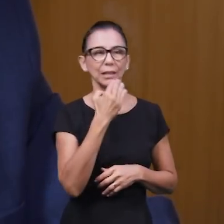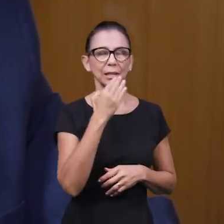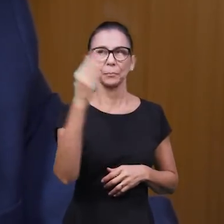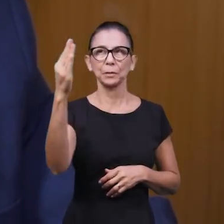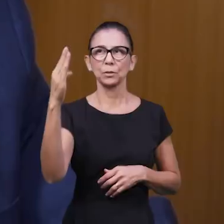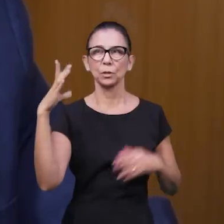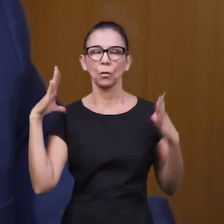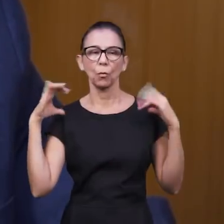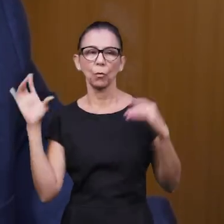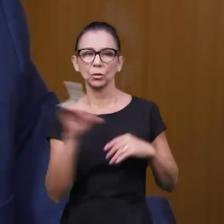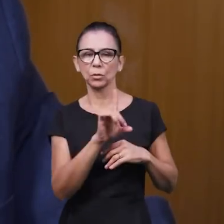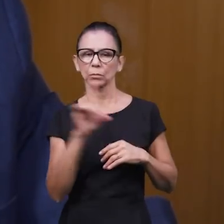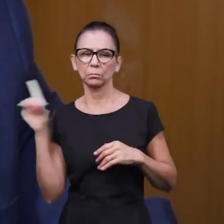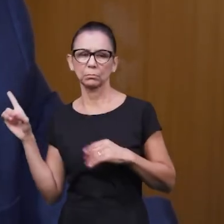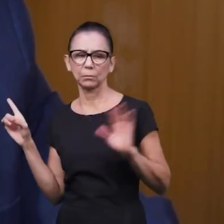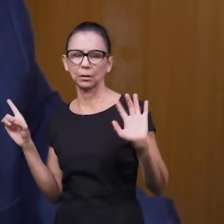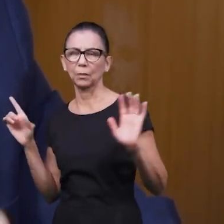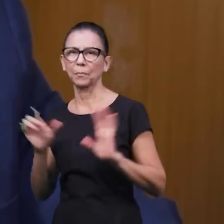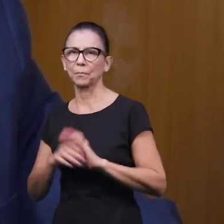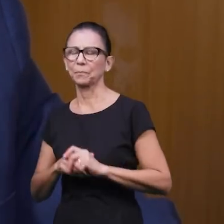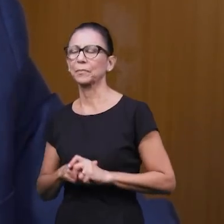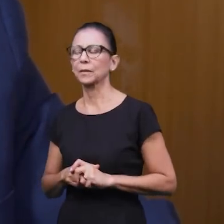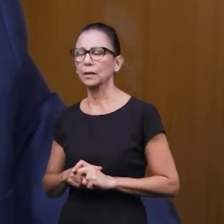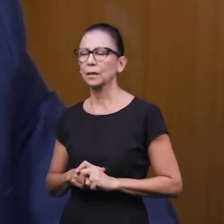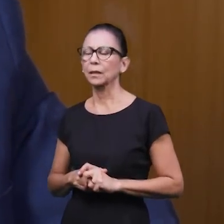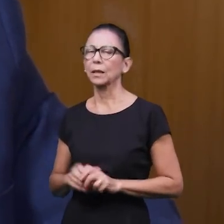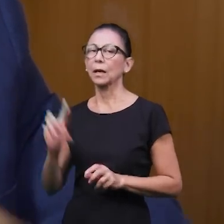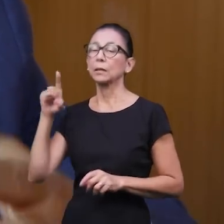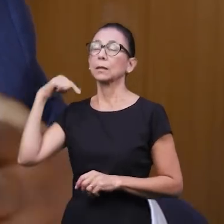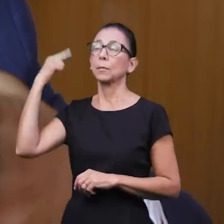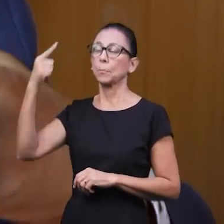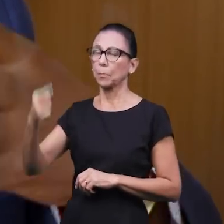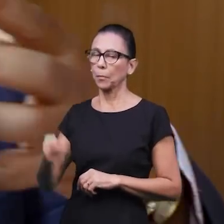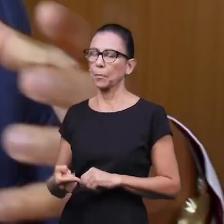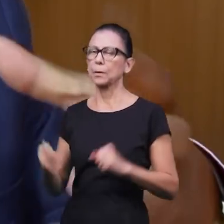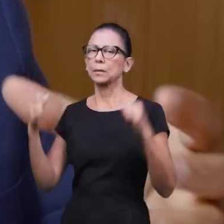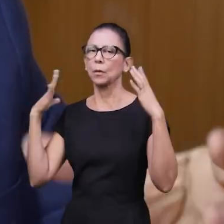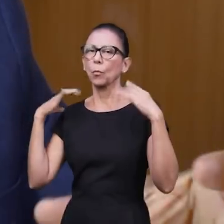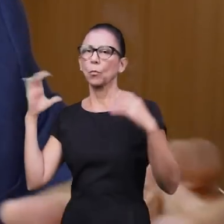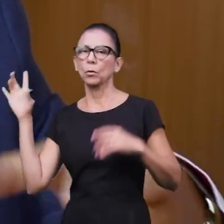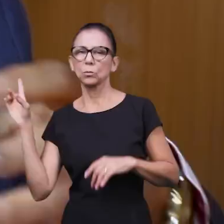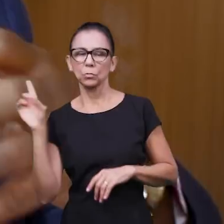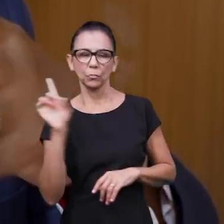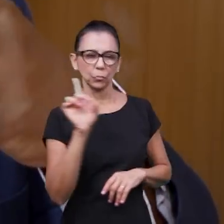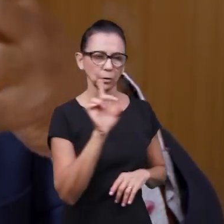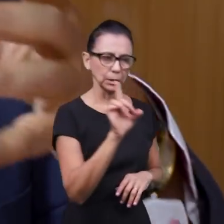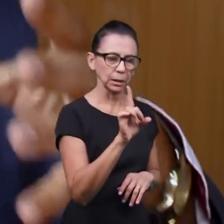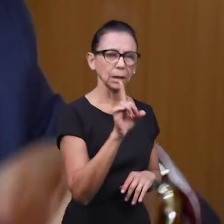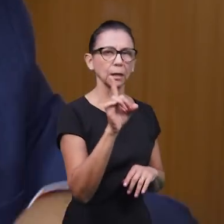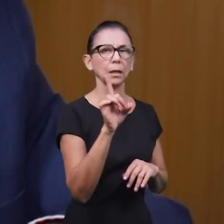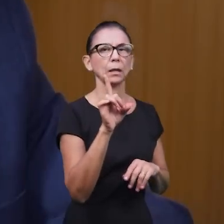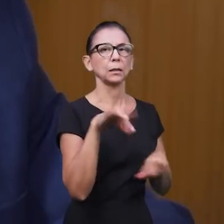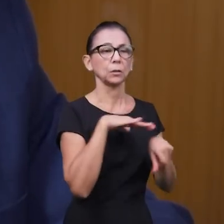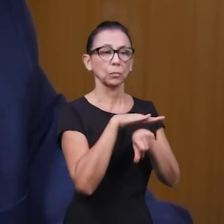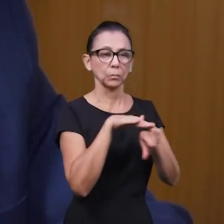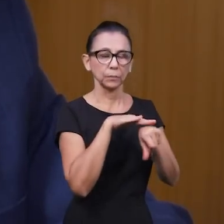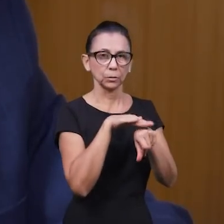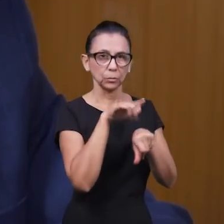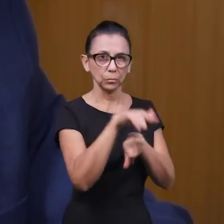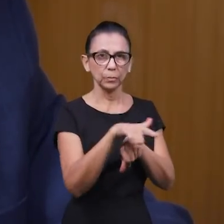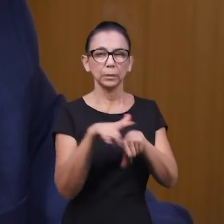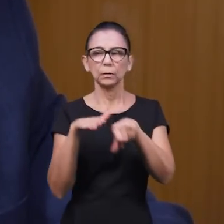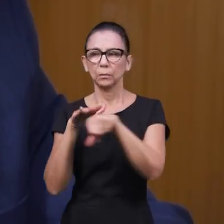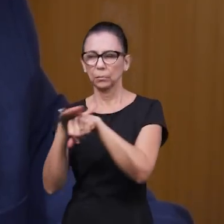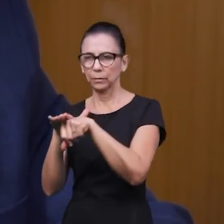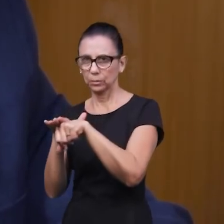quê? A mulher procurou o marido: ele voltou, agora vai falar com você. Aí conversou com o marido, orientou como devia criar o filho, orientando a mulher, tudo. Veja